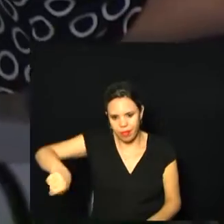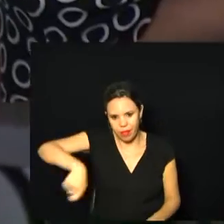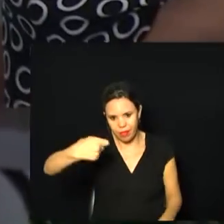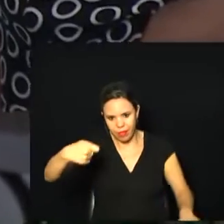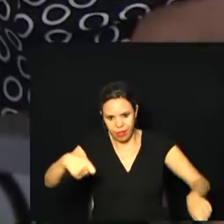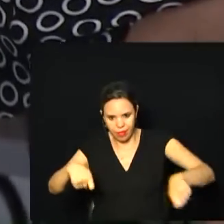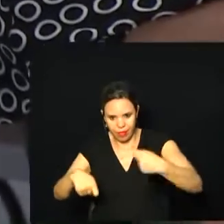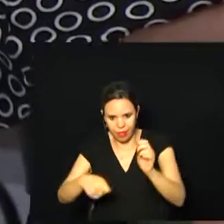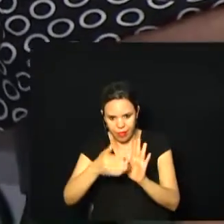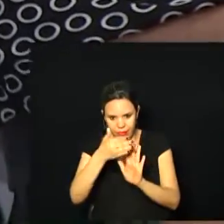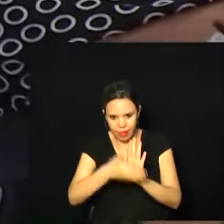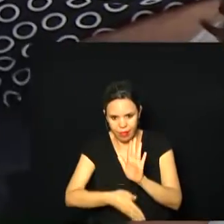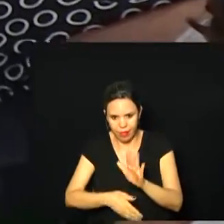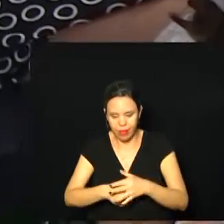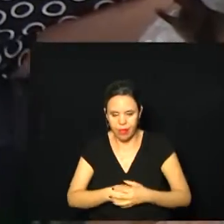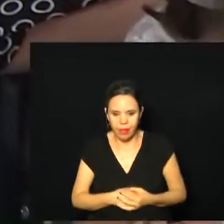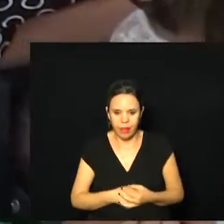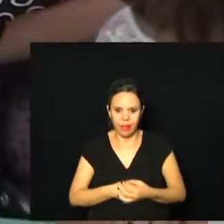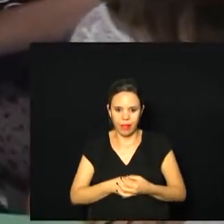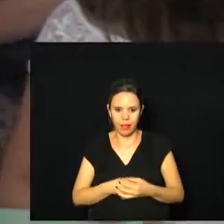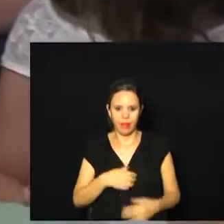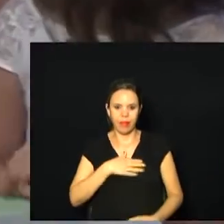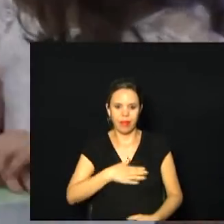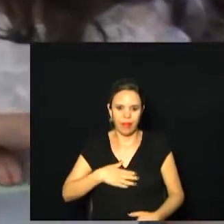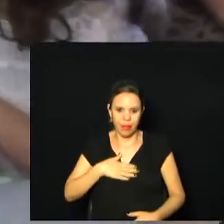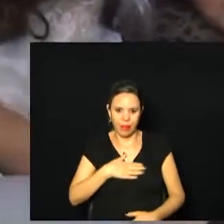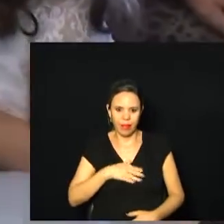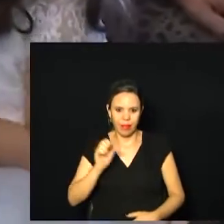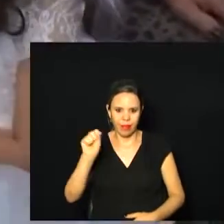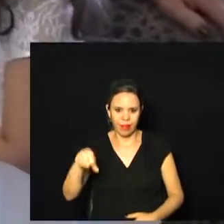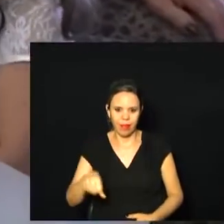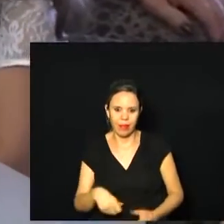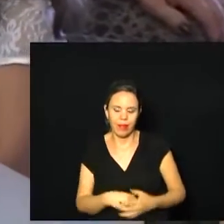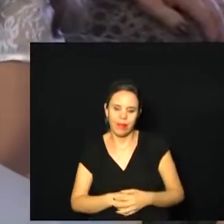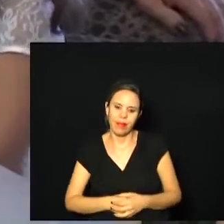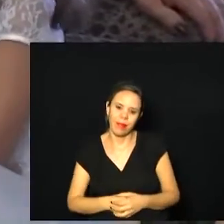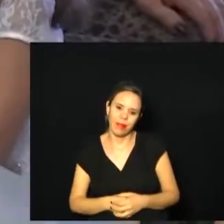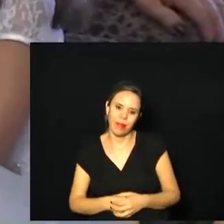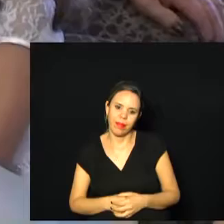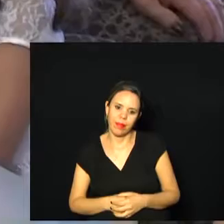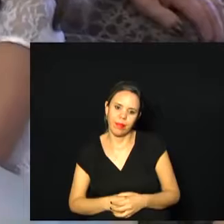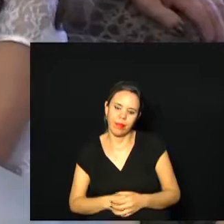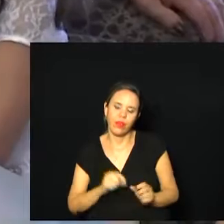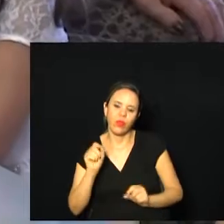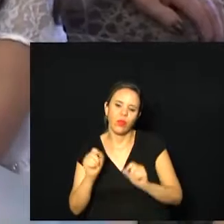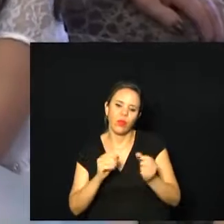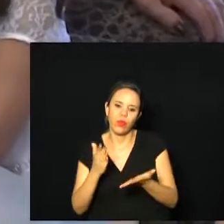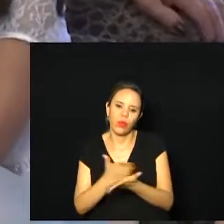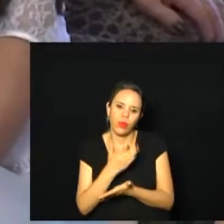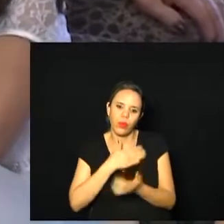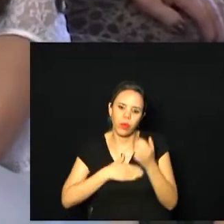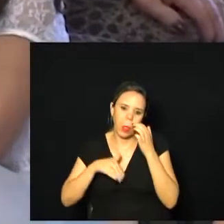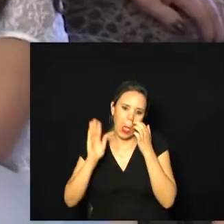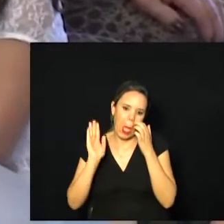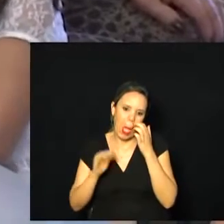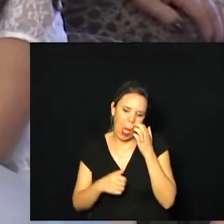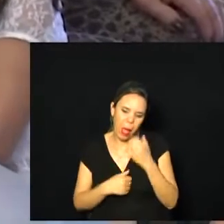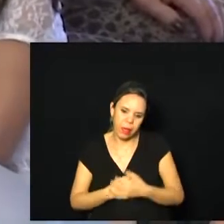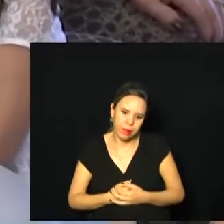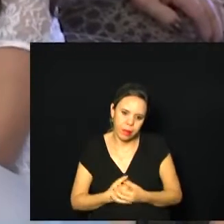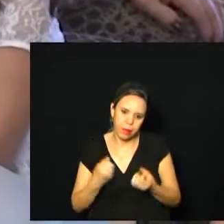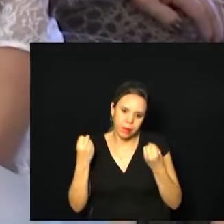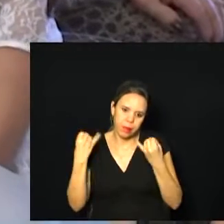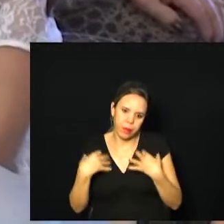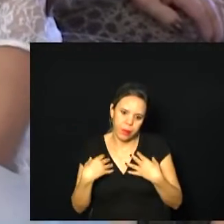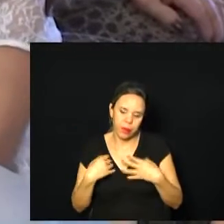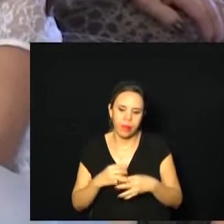Gabriel, na capa aqui. Tá gostando? Sim. Bom, que tipo de livro que você gosta mais, Cecília? Conta pra